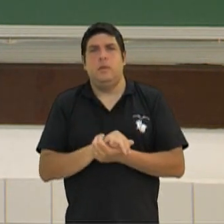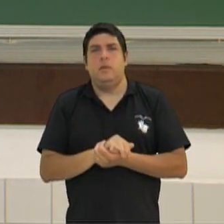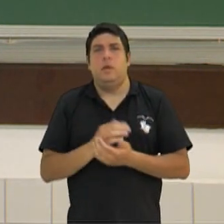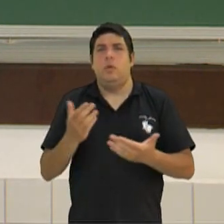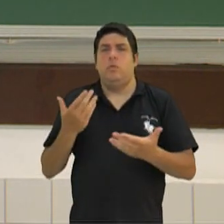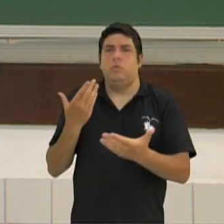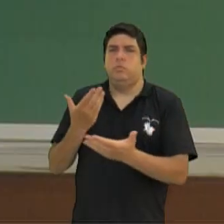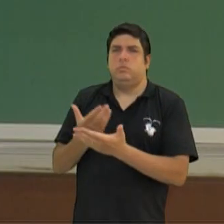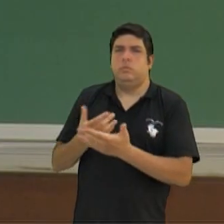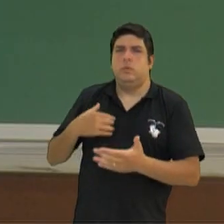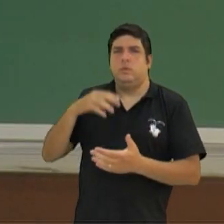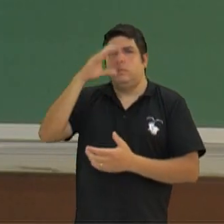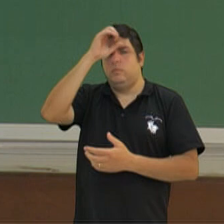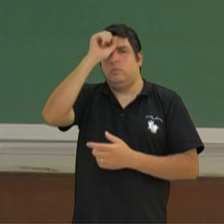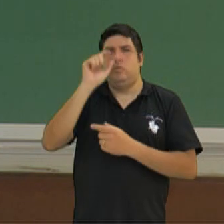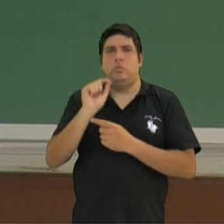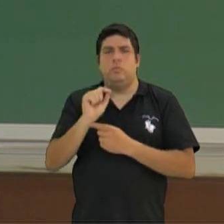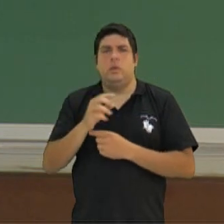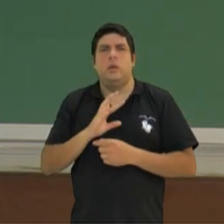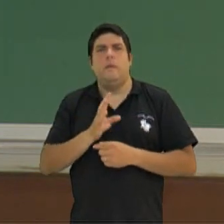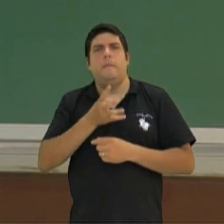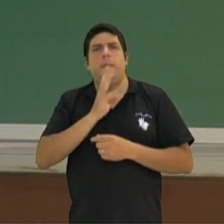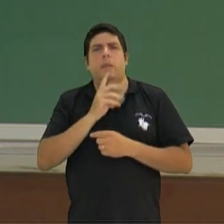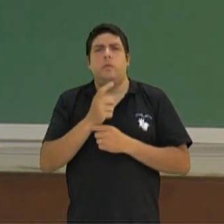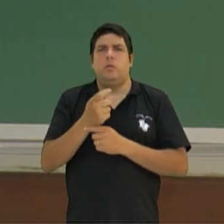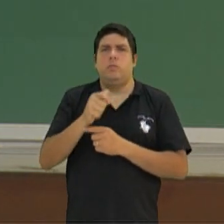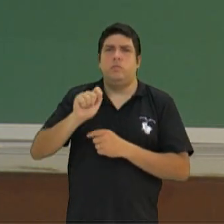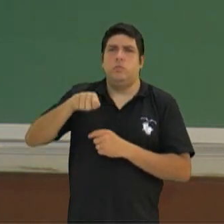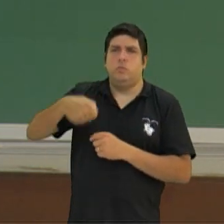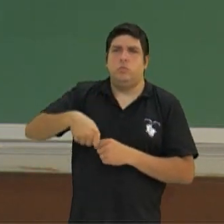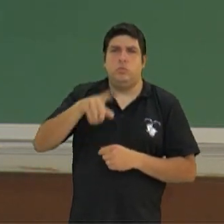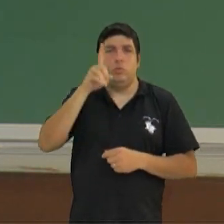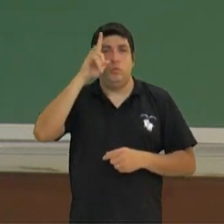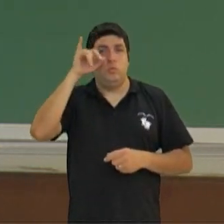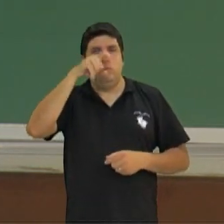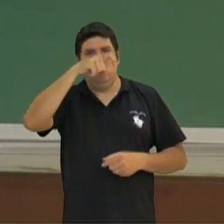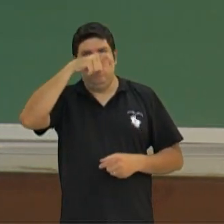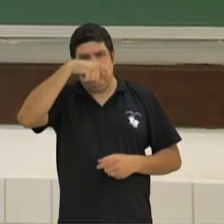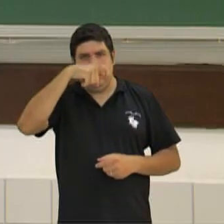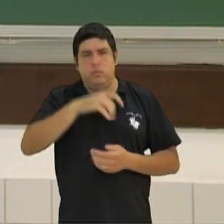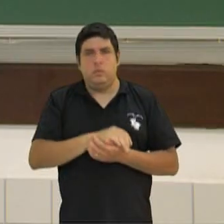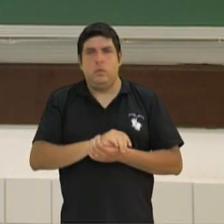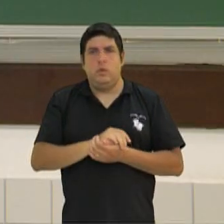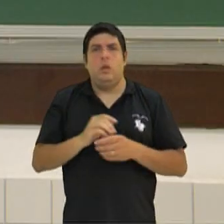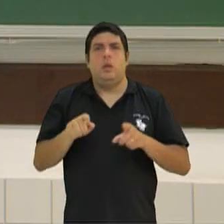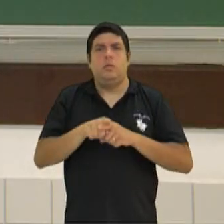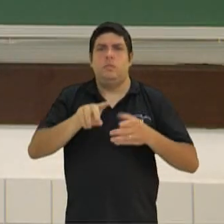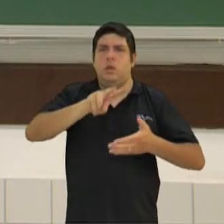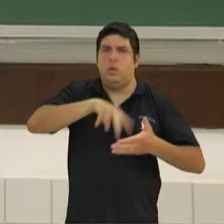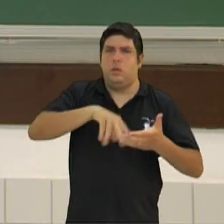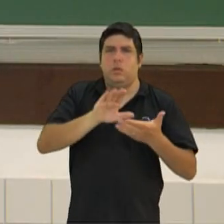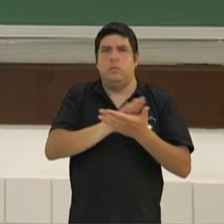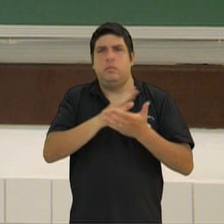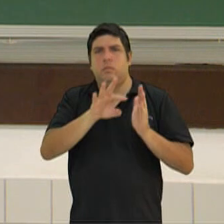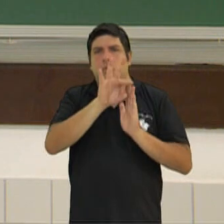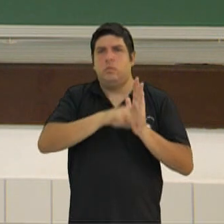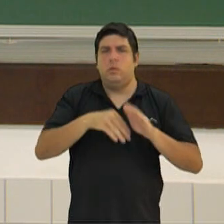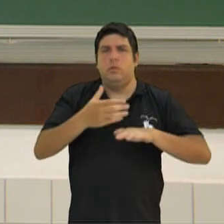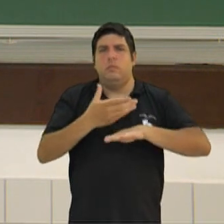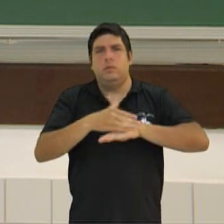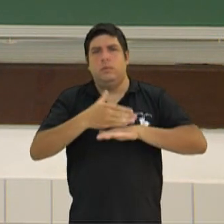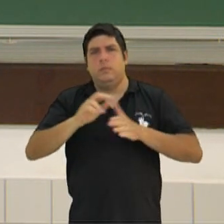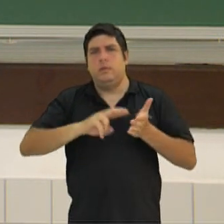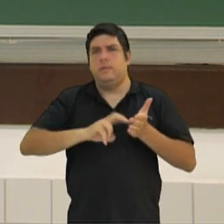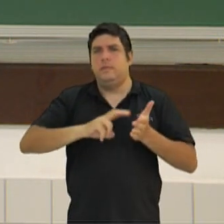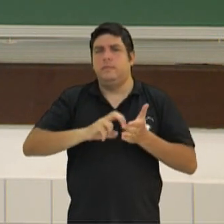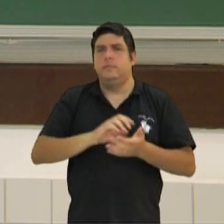gente viu hoje? Nós conhecemos um pouco sobre o Halloween, né? Lemos alguns textos, interpretamos, praticamos um pouco de vocabulário,